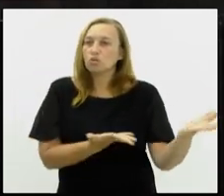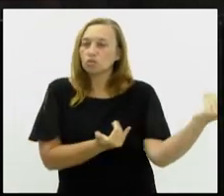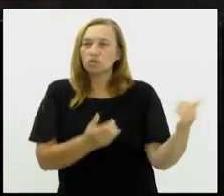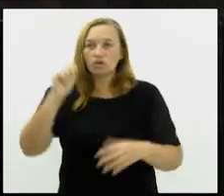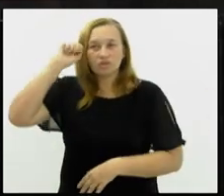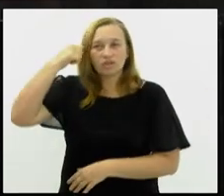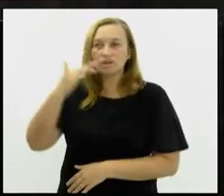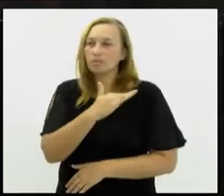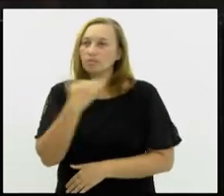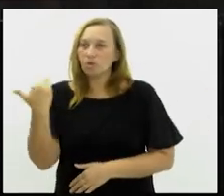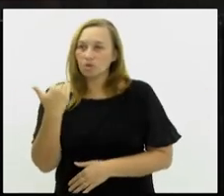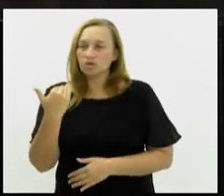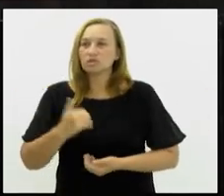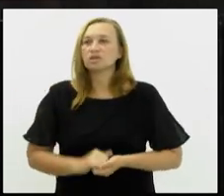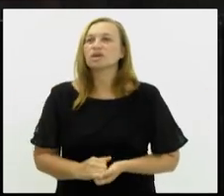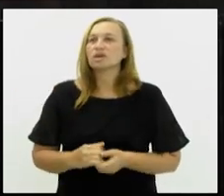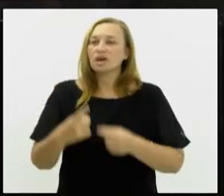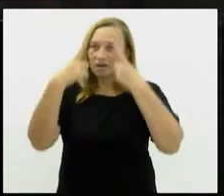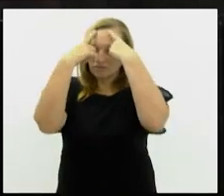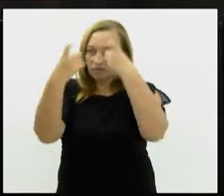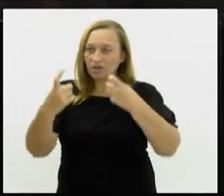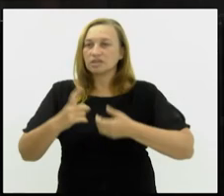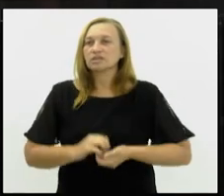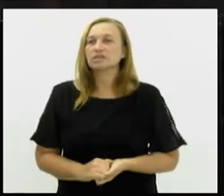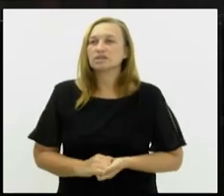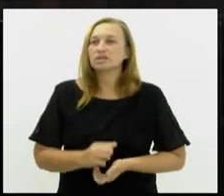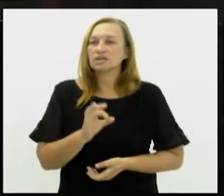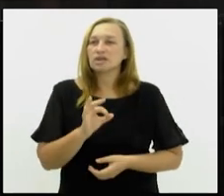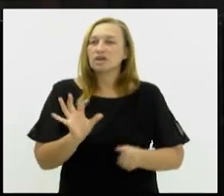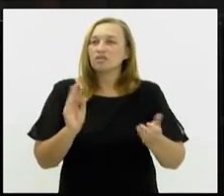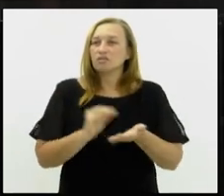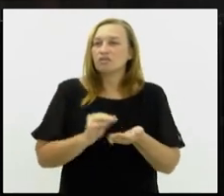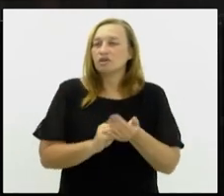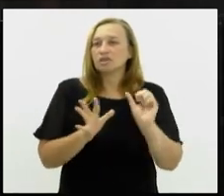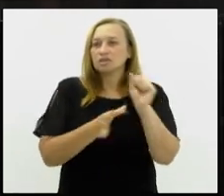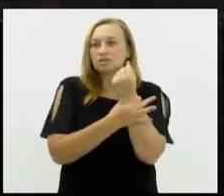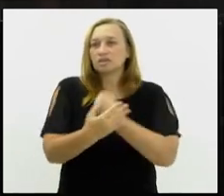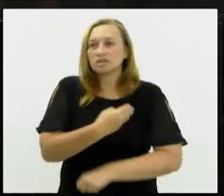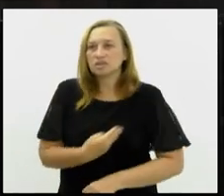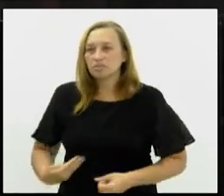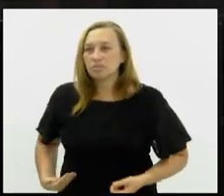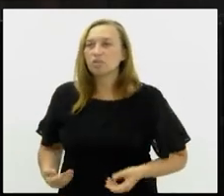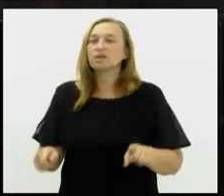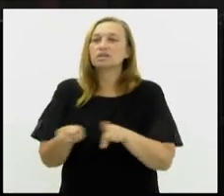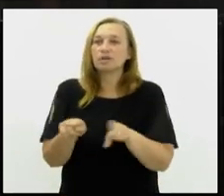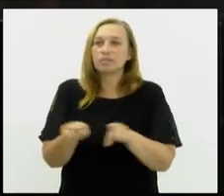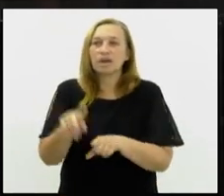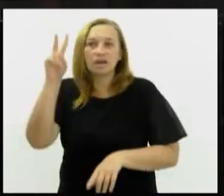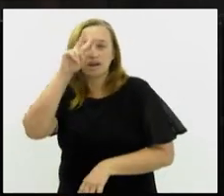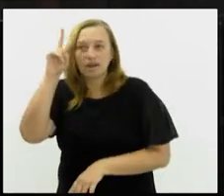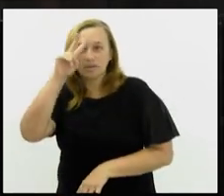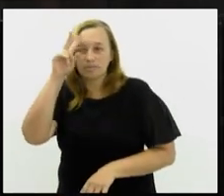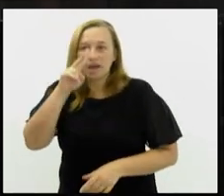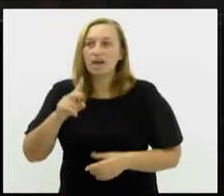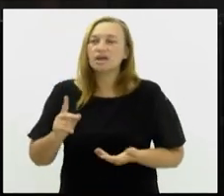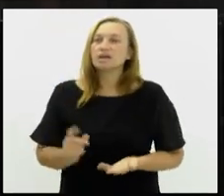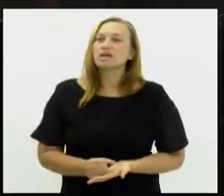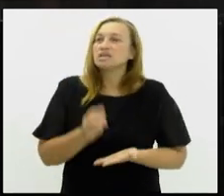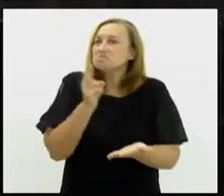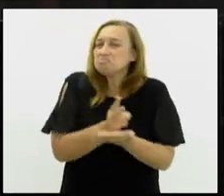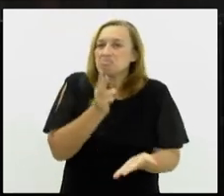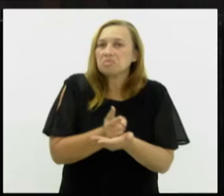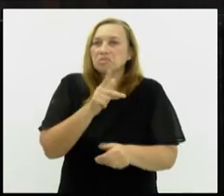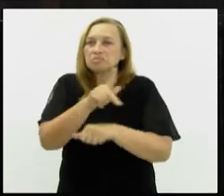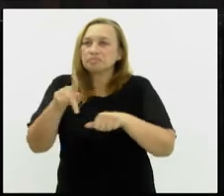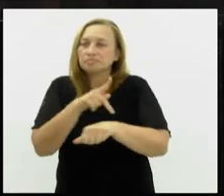lógica perversa da violência e, obviamente, da insegurança pública. Também lembrar que é esse mesmo país